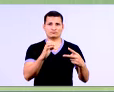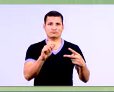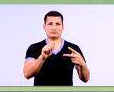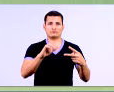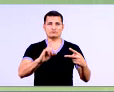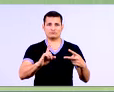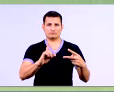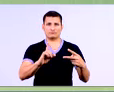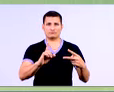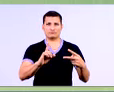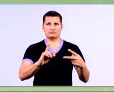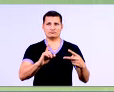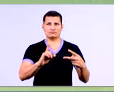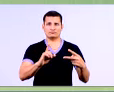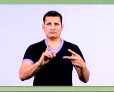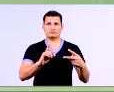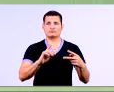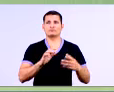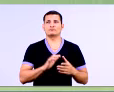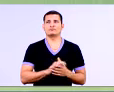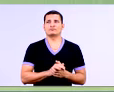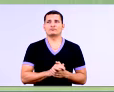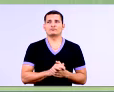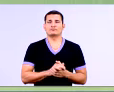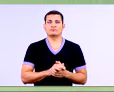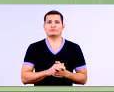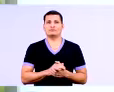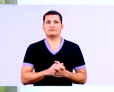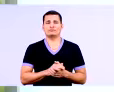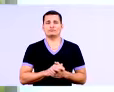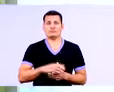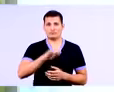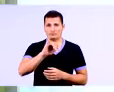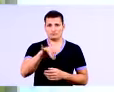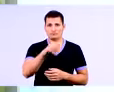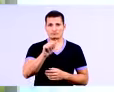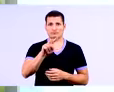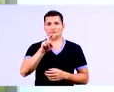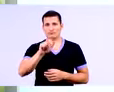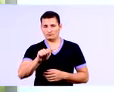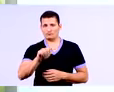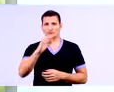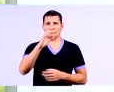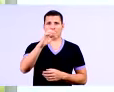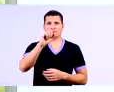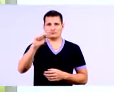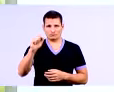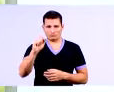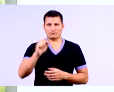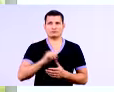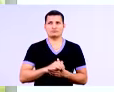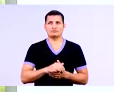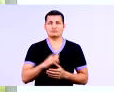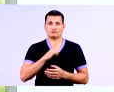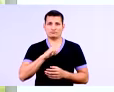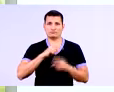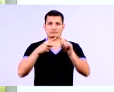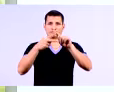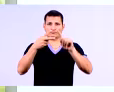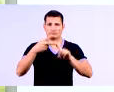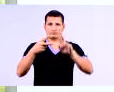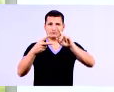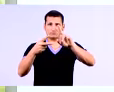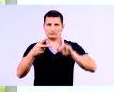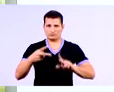head. Vale ressaltar que o JavaScript, como o CSS, como a estilização, possui dois modelos de